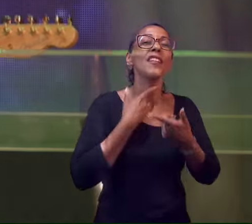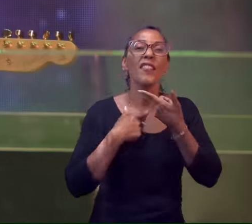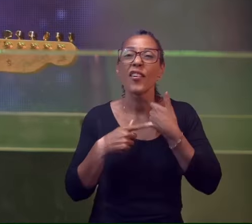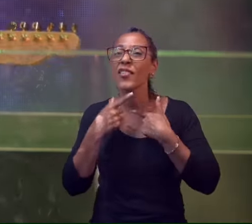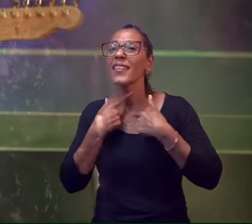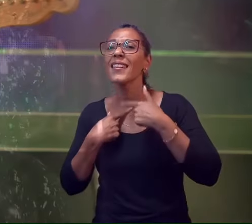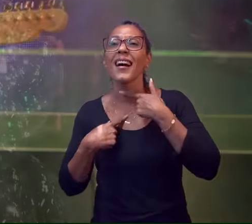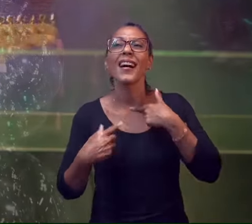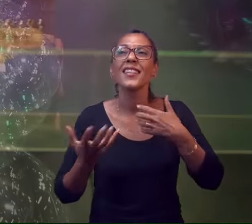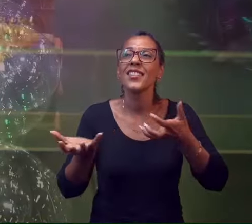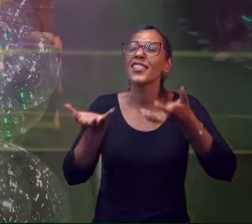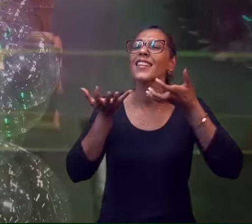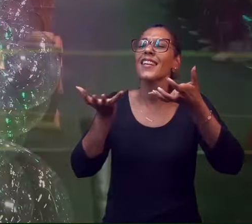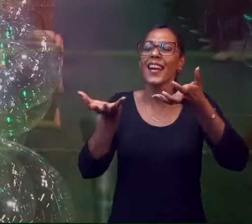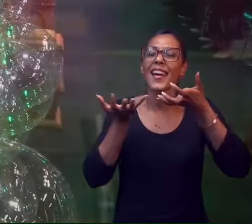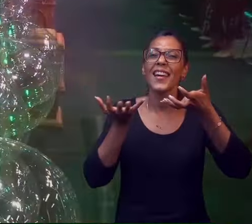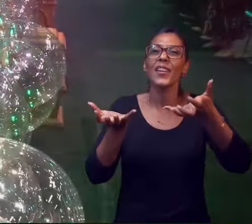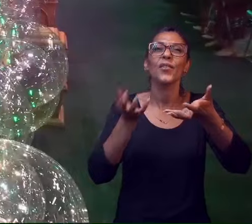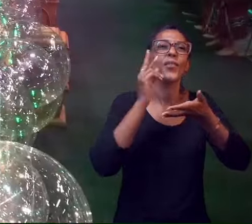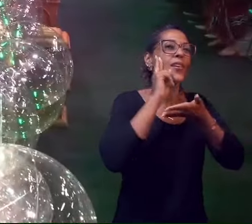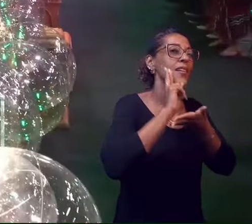senhor senhor